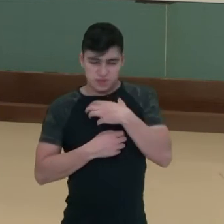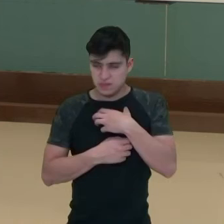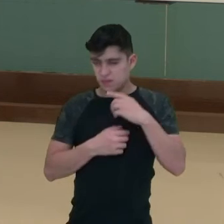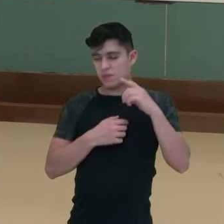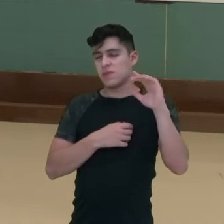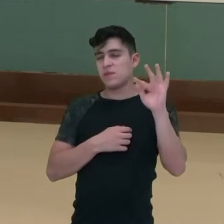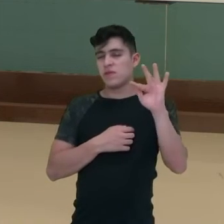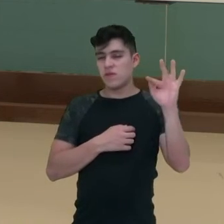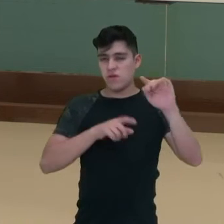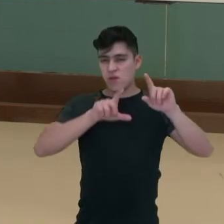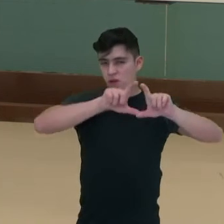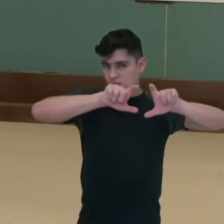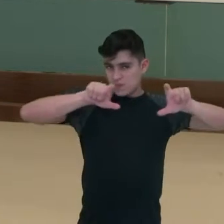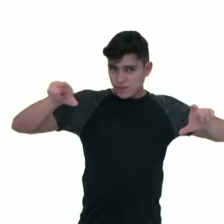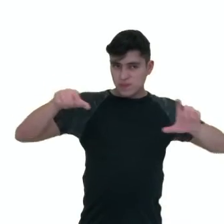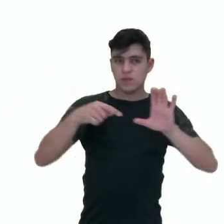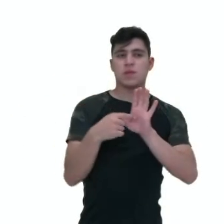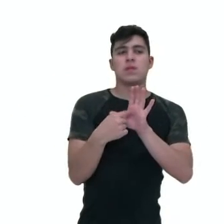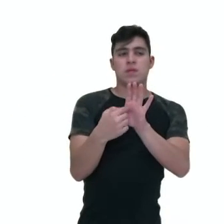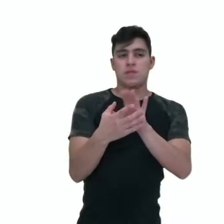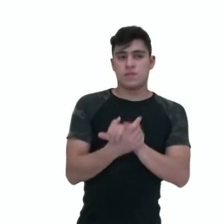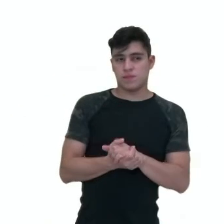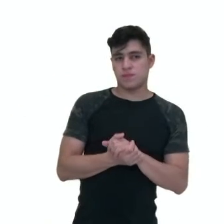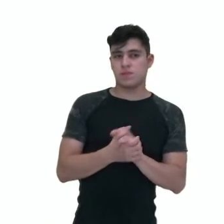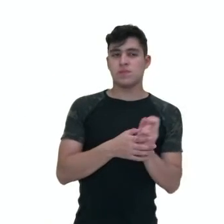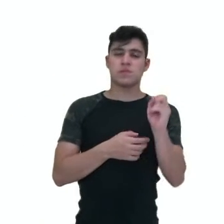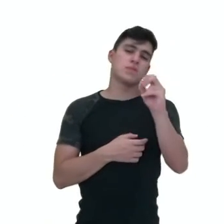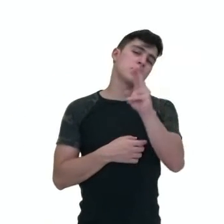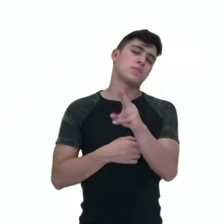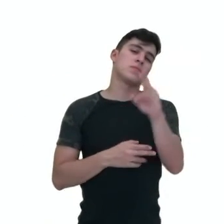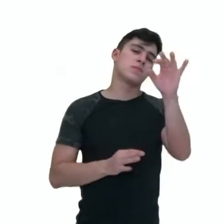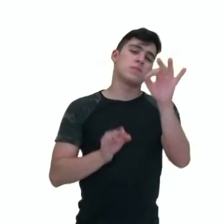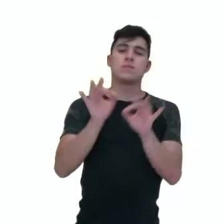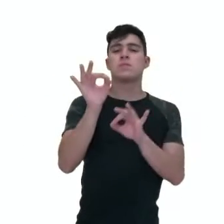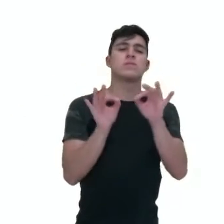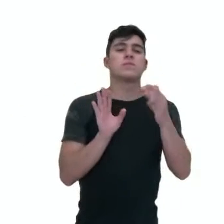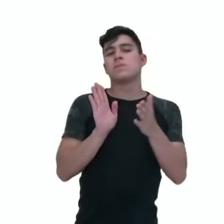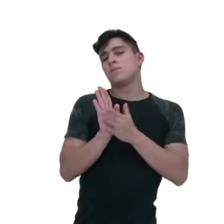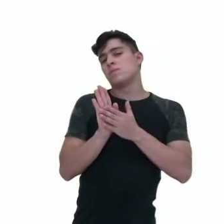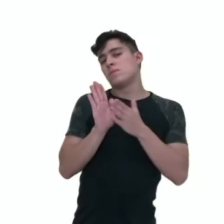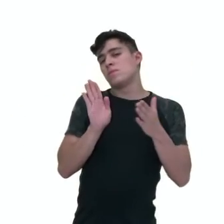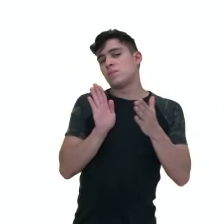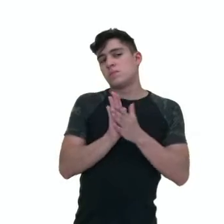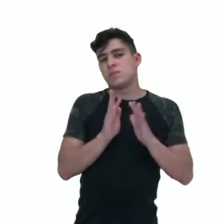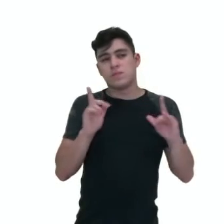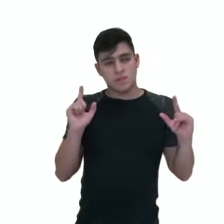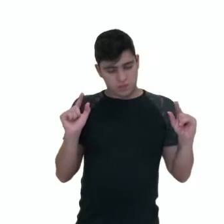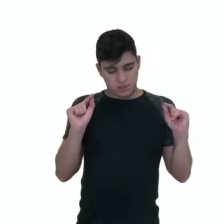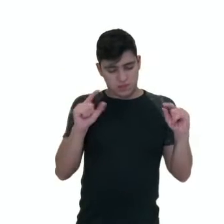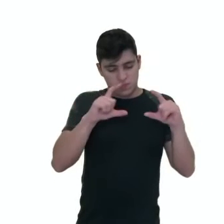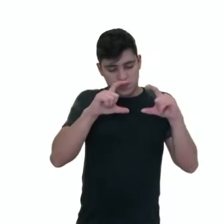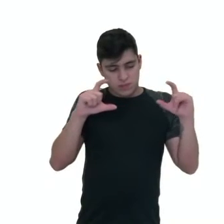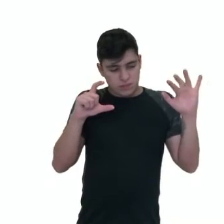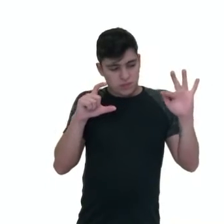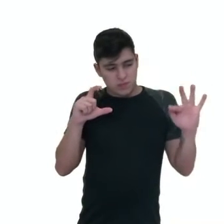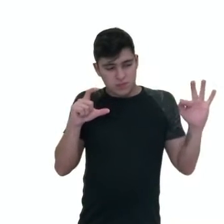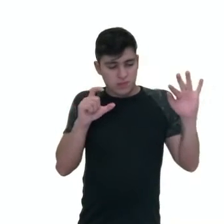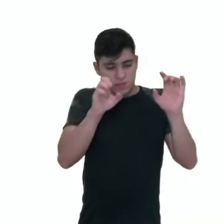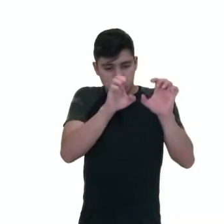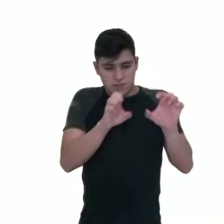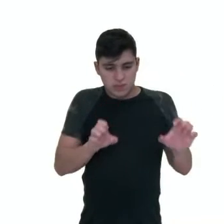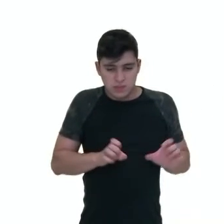para apresentar para vocês, usa-se a organização proposta em uma fórmula